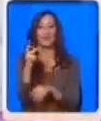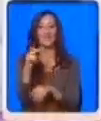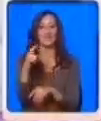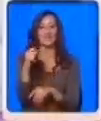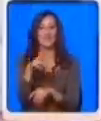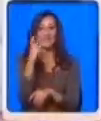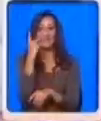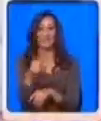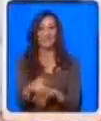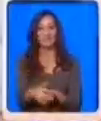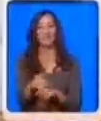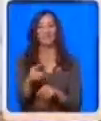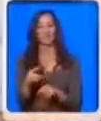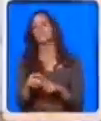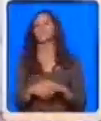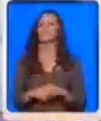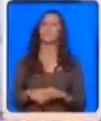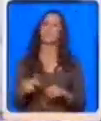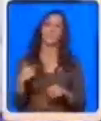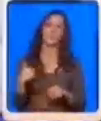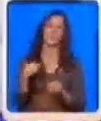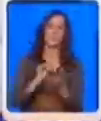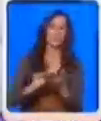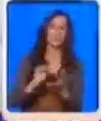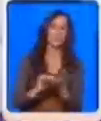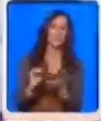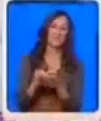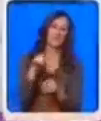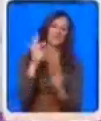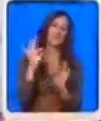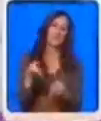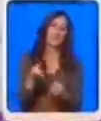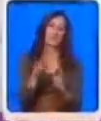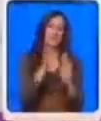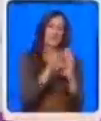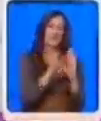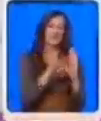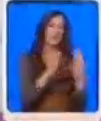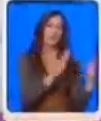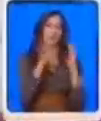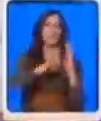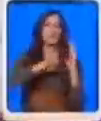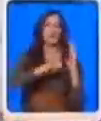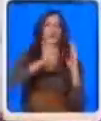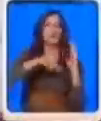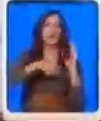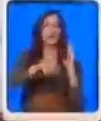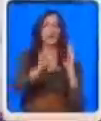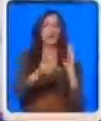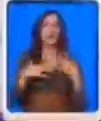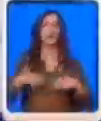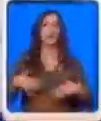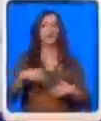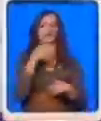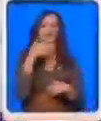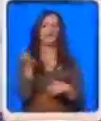trabalhou bastante comigo. Eu como secretário, olha, este é o final. Do primeiro ato. O primeiro ato, é o Avatar. As roupas são